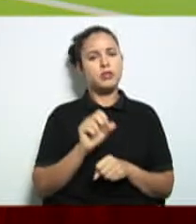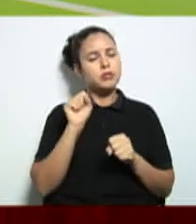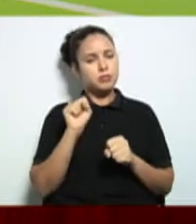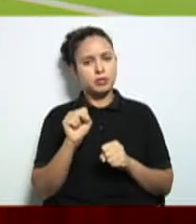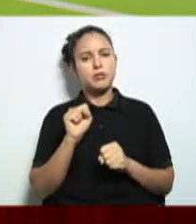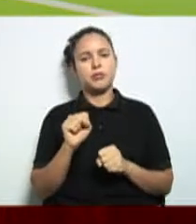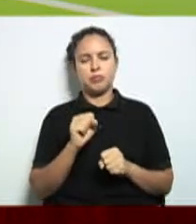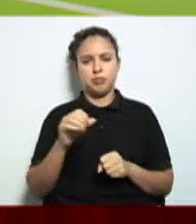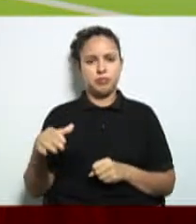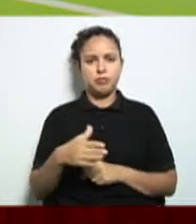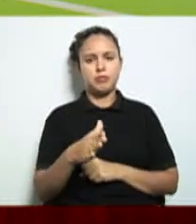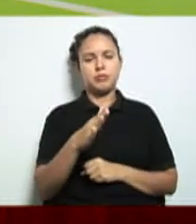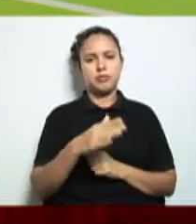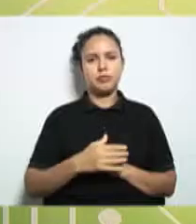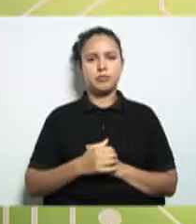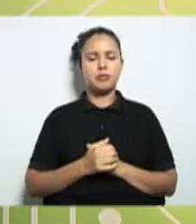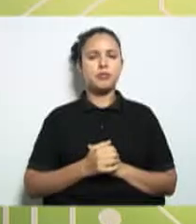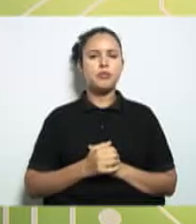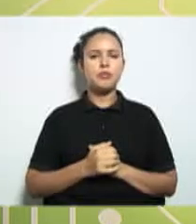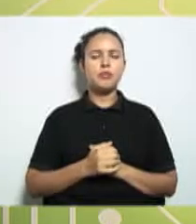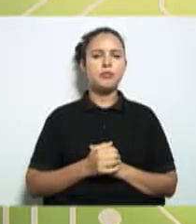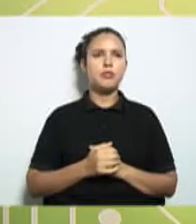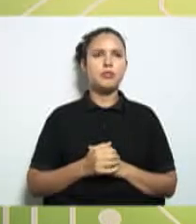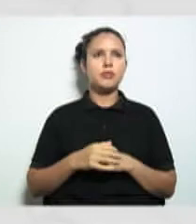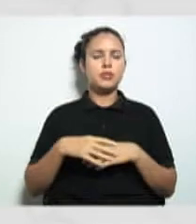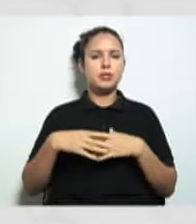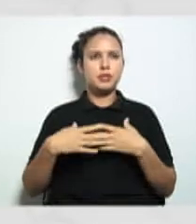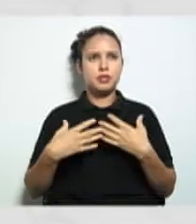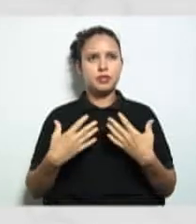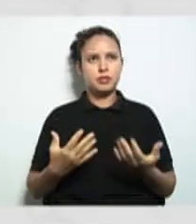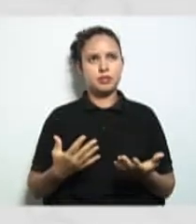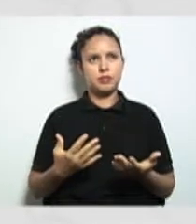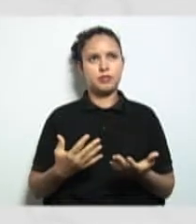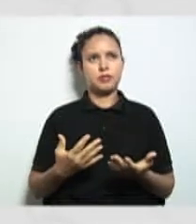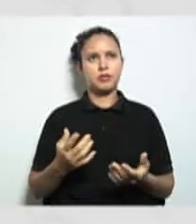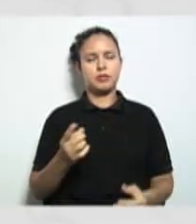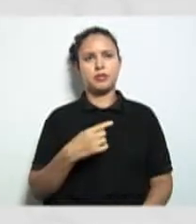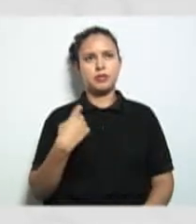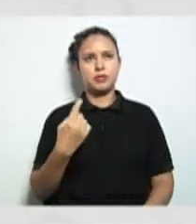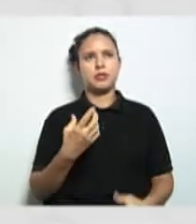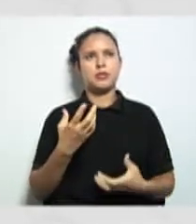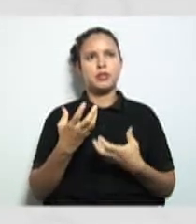caminho, né? Então, enquanto isso, né, nós queremos